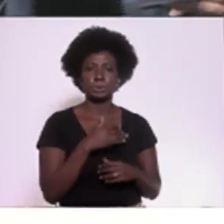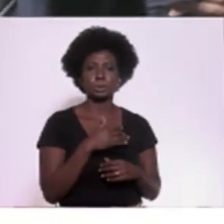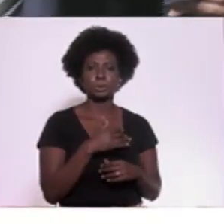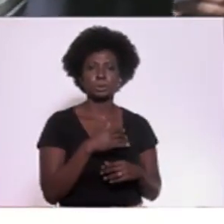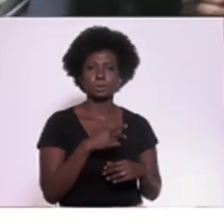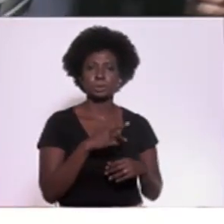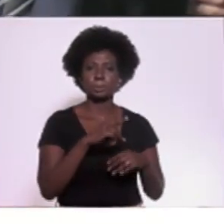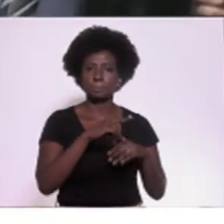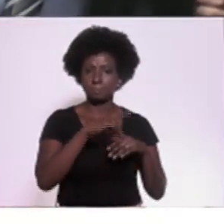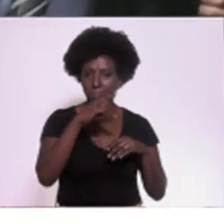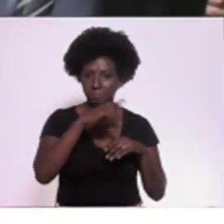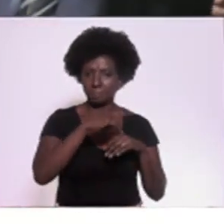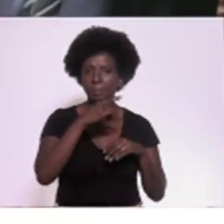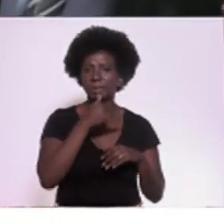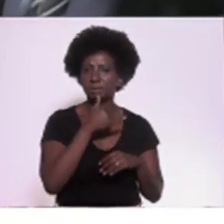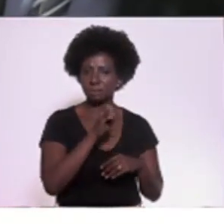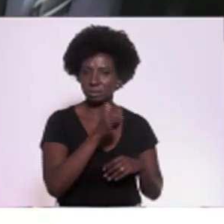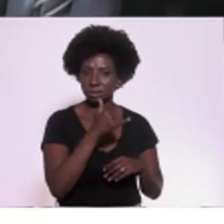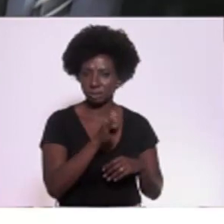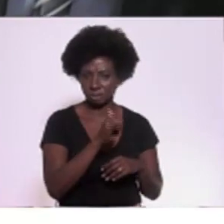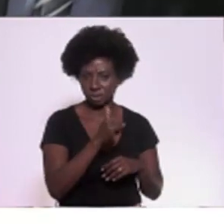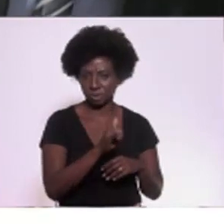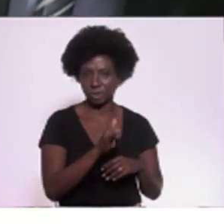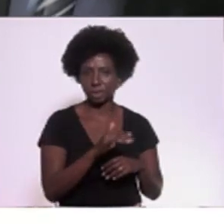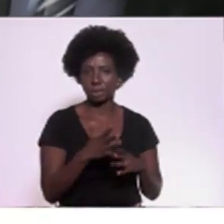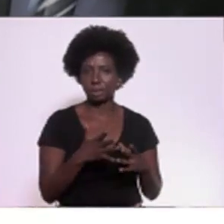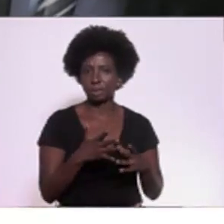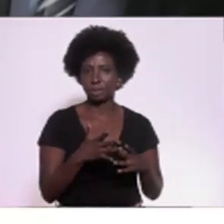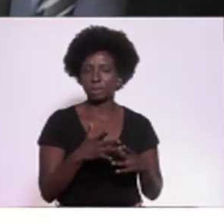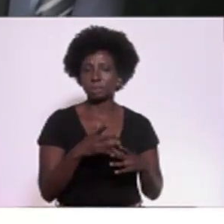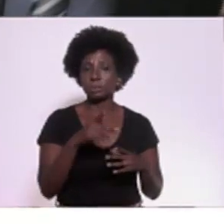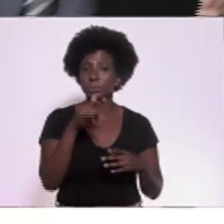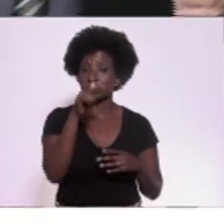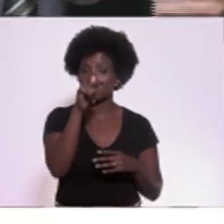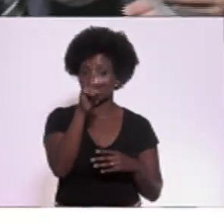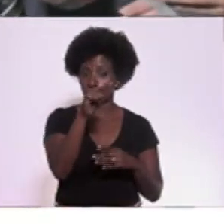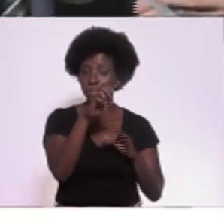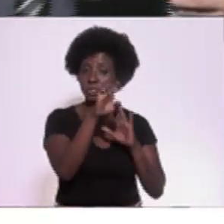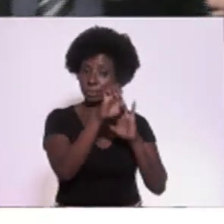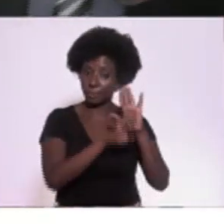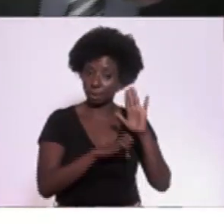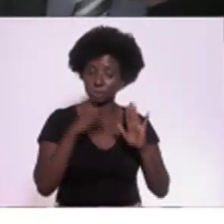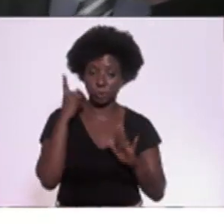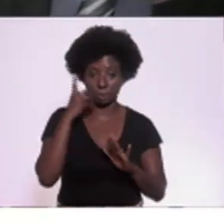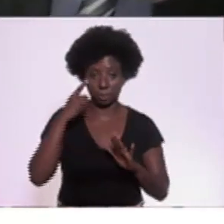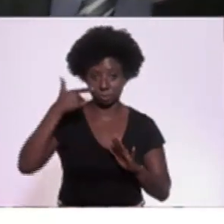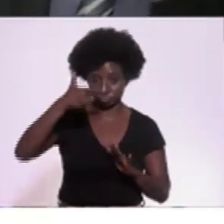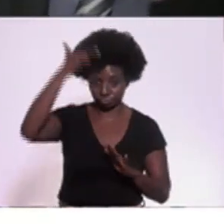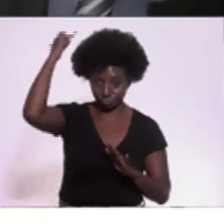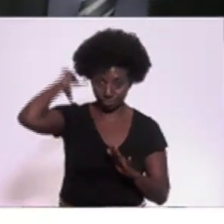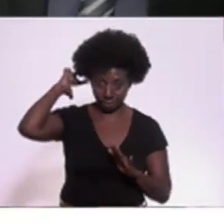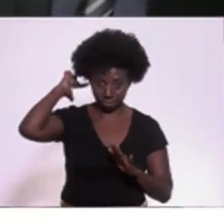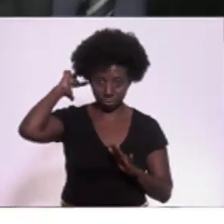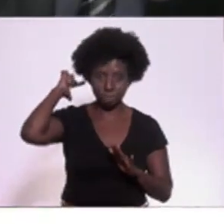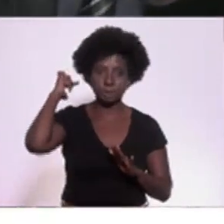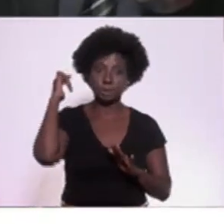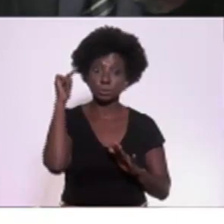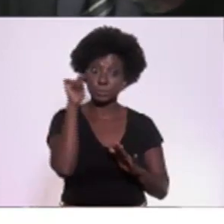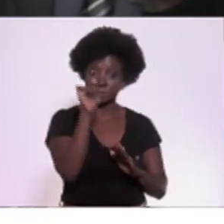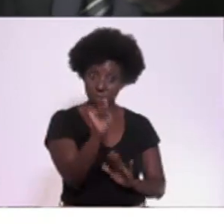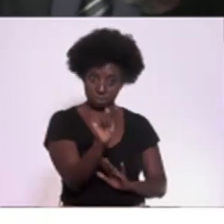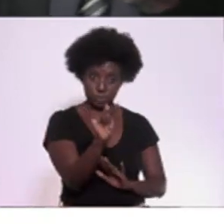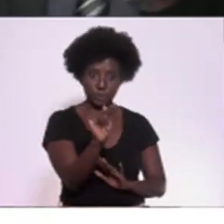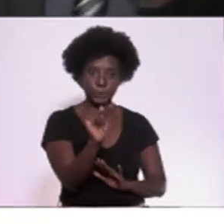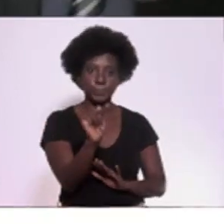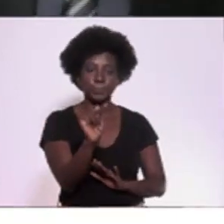senhor presidente, com emendas. São 7 emendas do deputado Luiz Paulo. 7 emendas do deputado Luiz